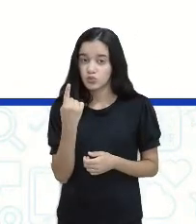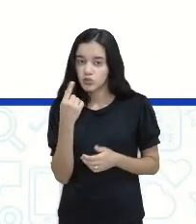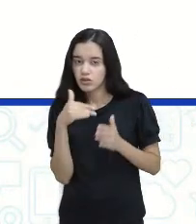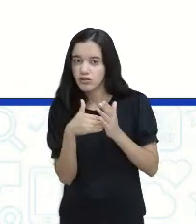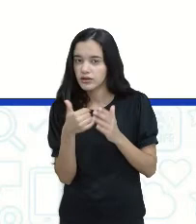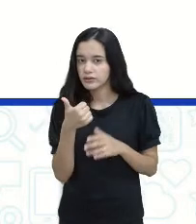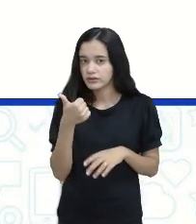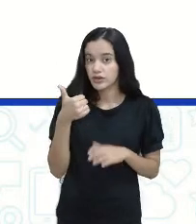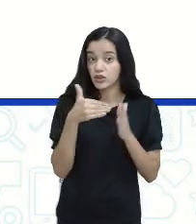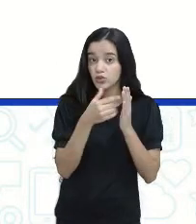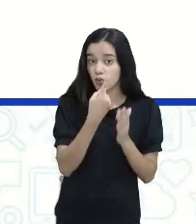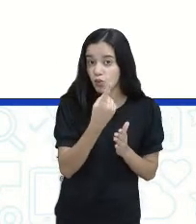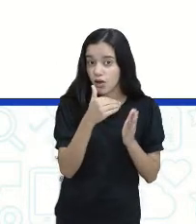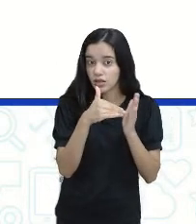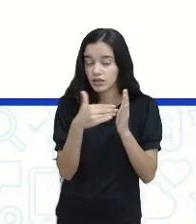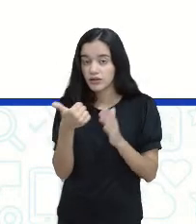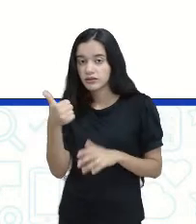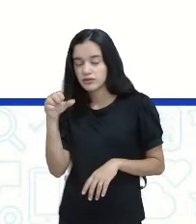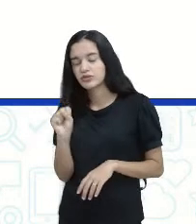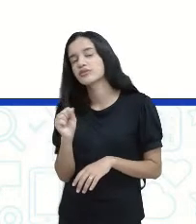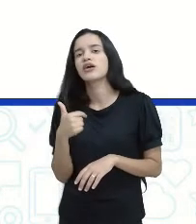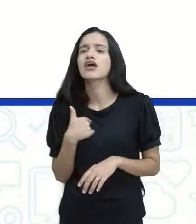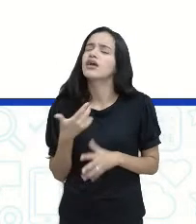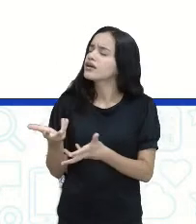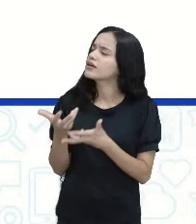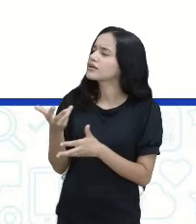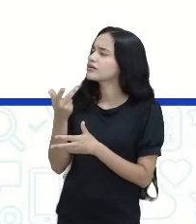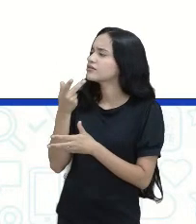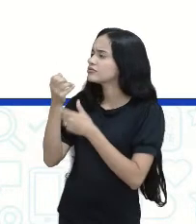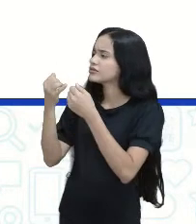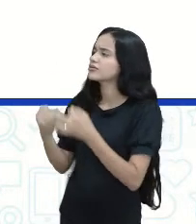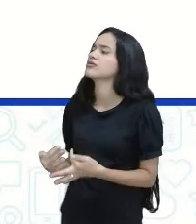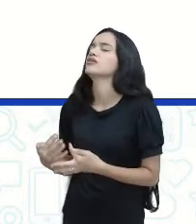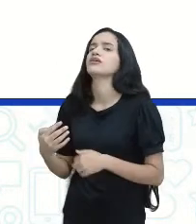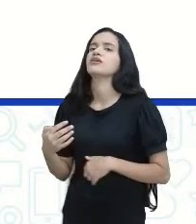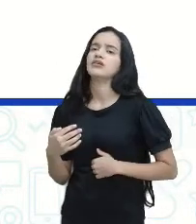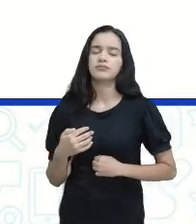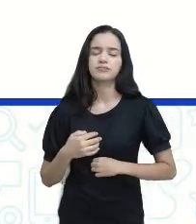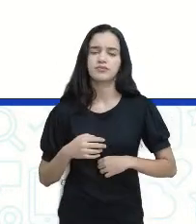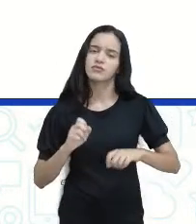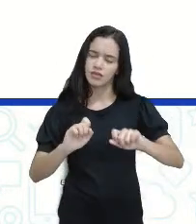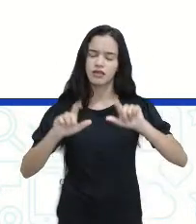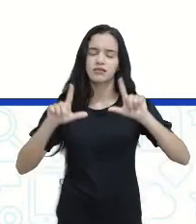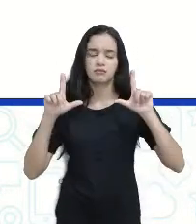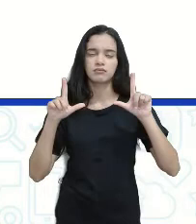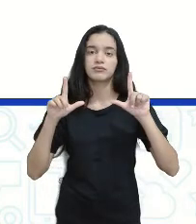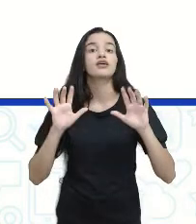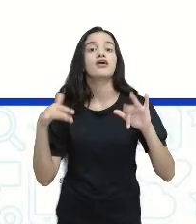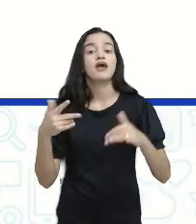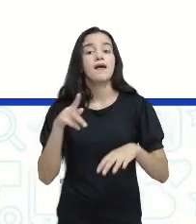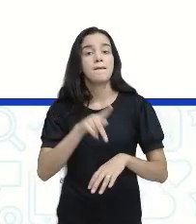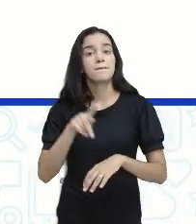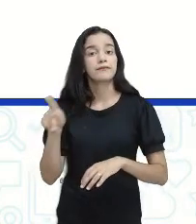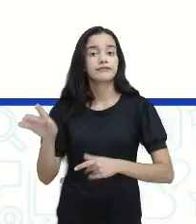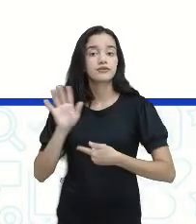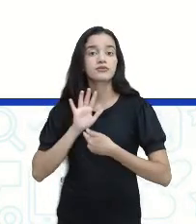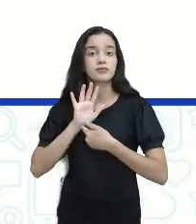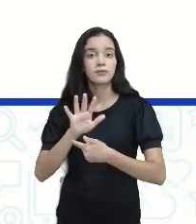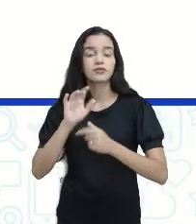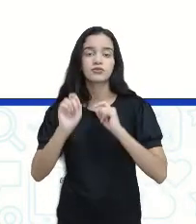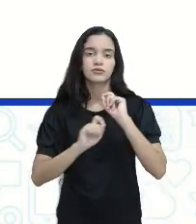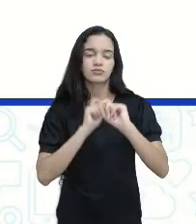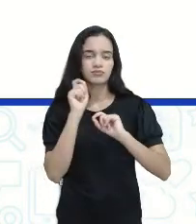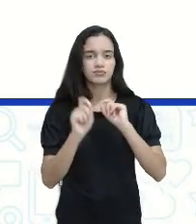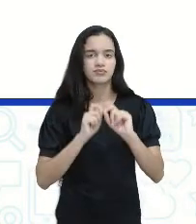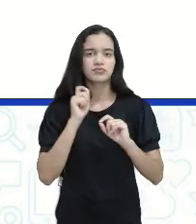Então, quer falar alguma coisa, professora? Volta, não, aí tá Na bem, Carol, tabela? tá bom, na tabela. A professora Carol, ela mostra, né, a questão